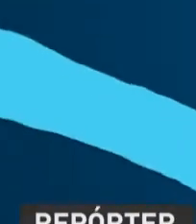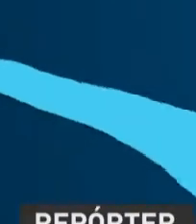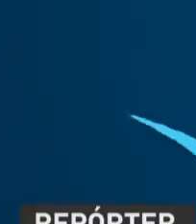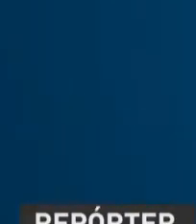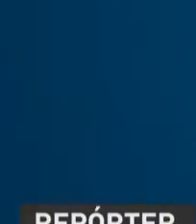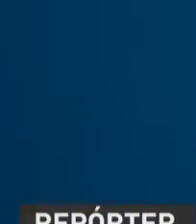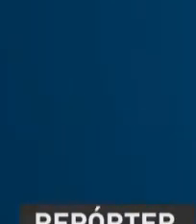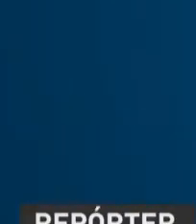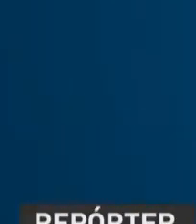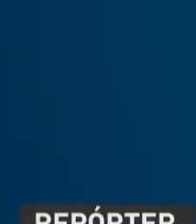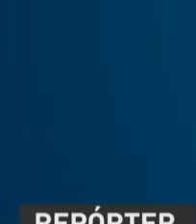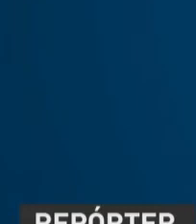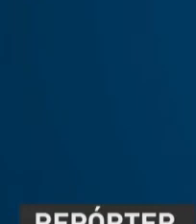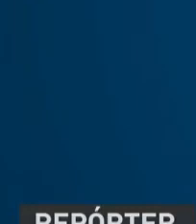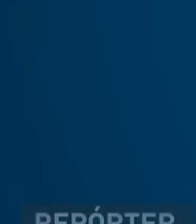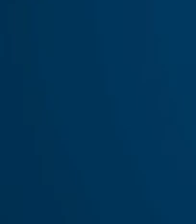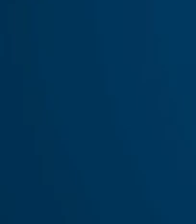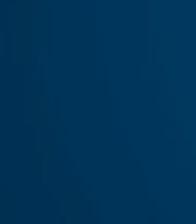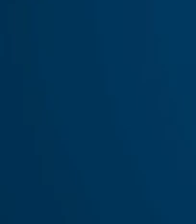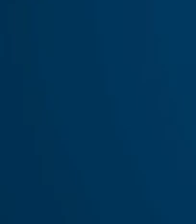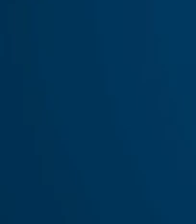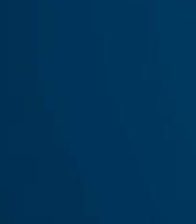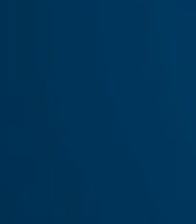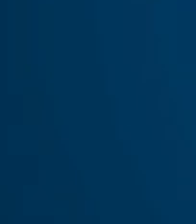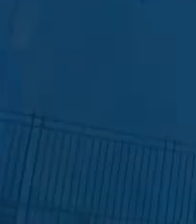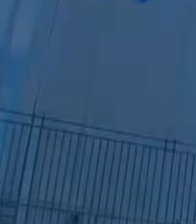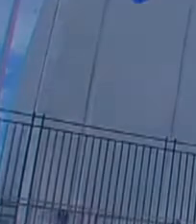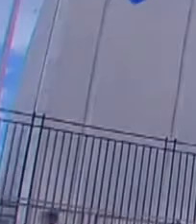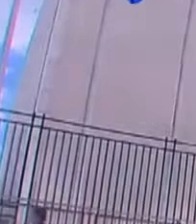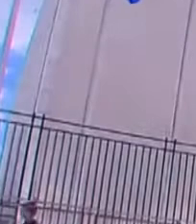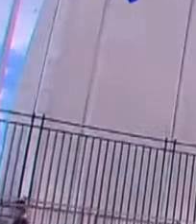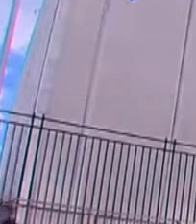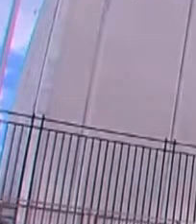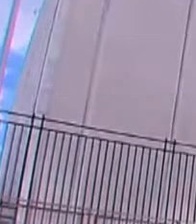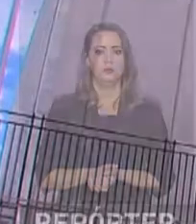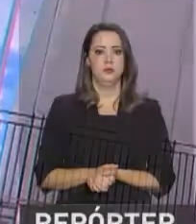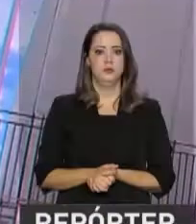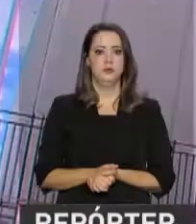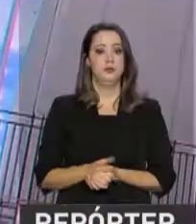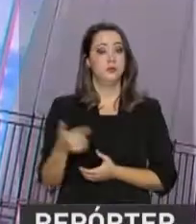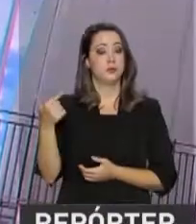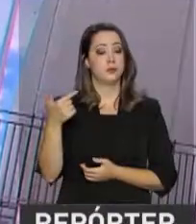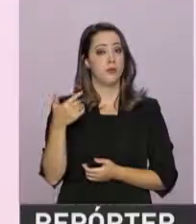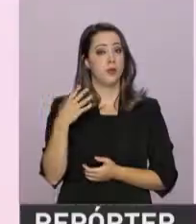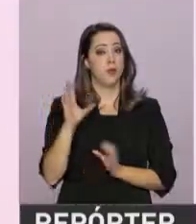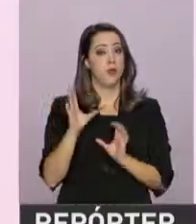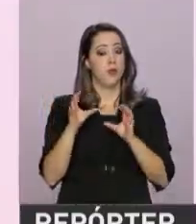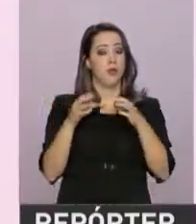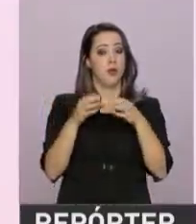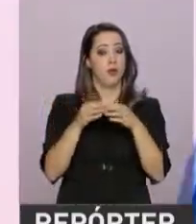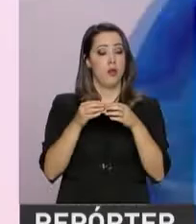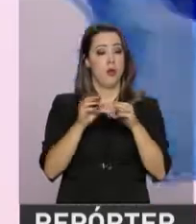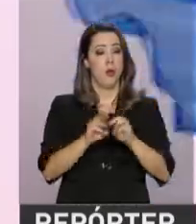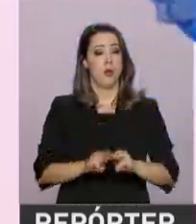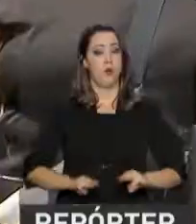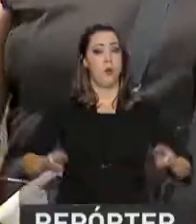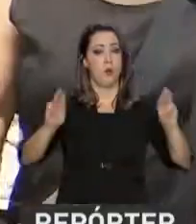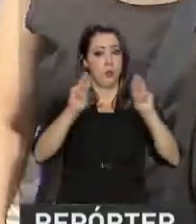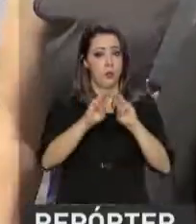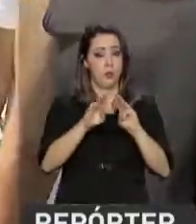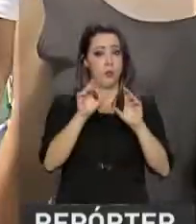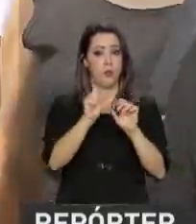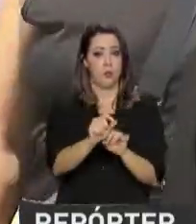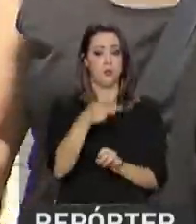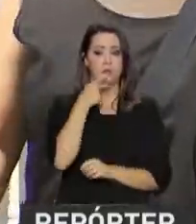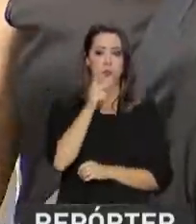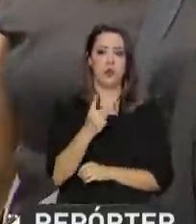vem aí o 8º fórum mundial da água segundo a organização das nações unidas onu cerca de